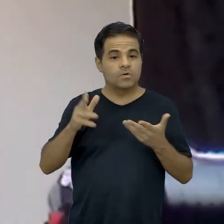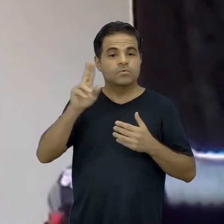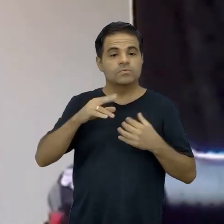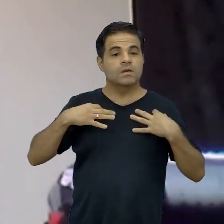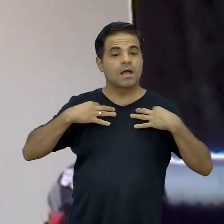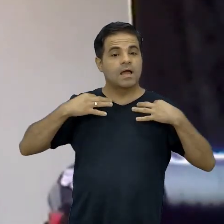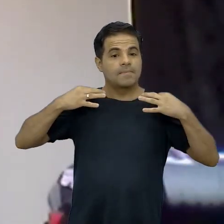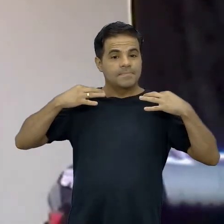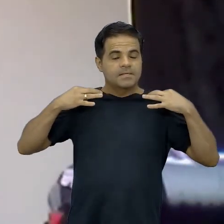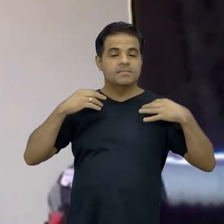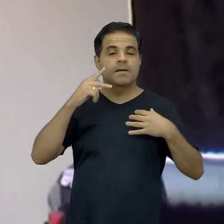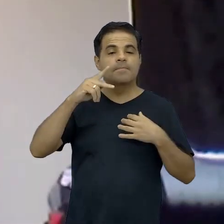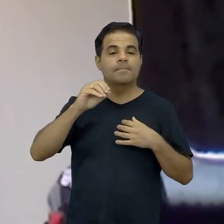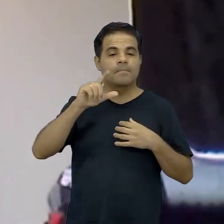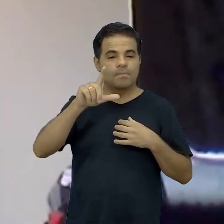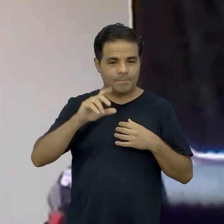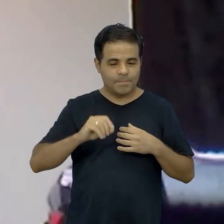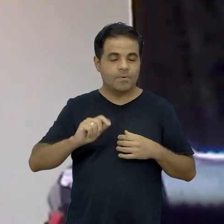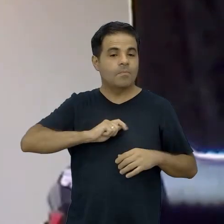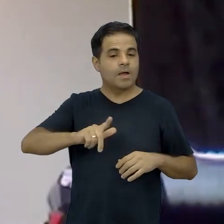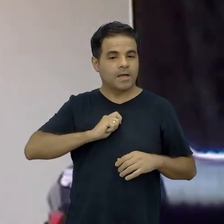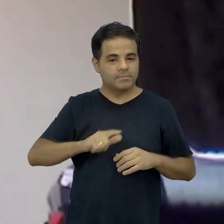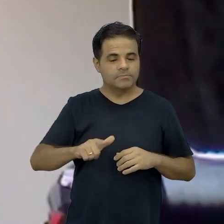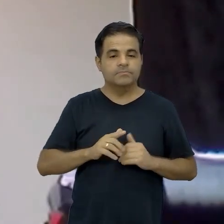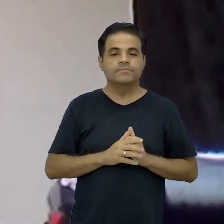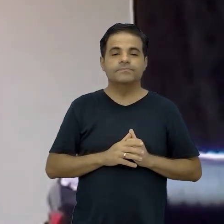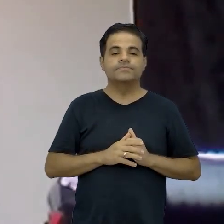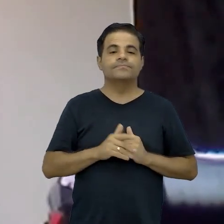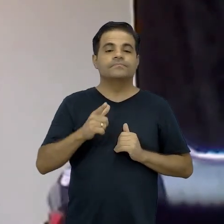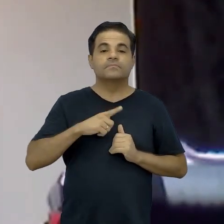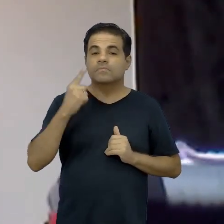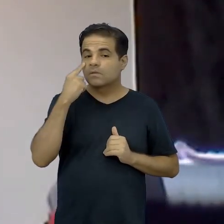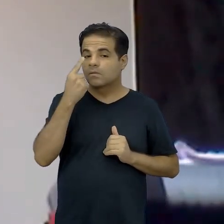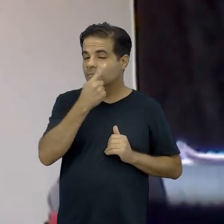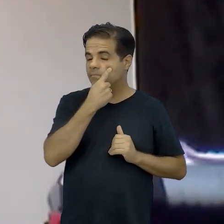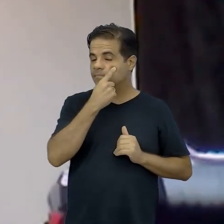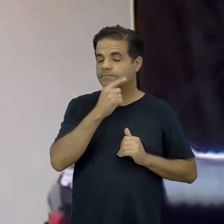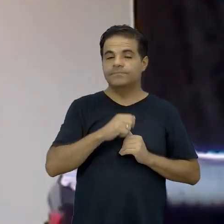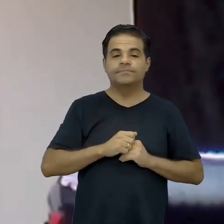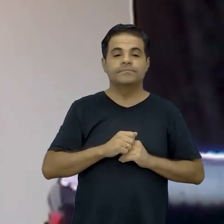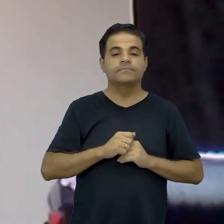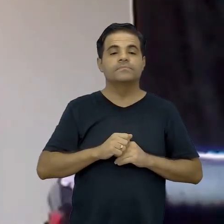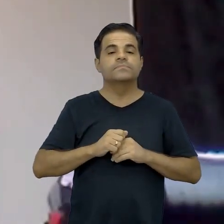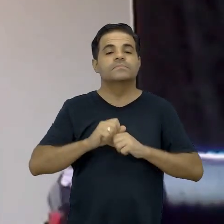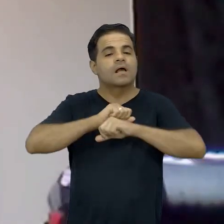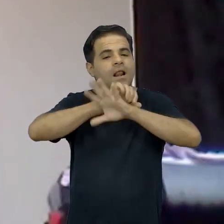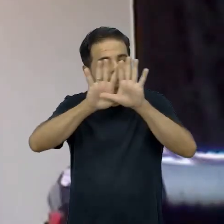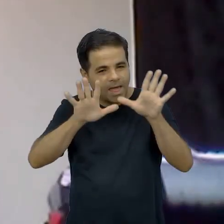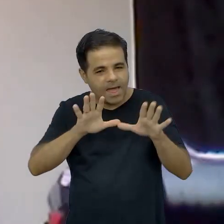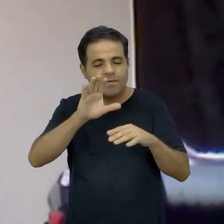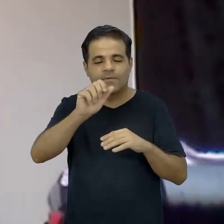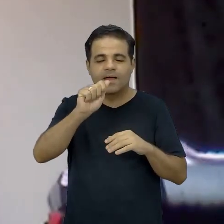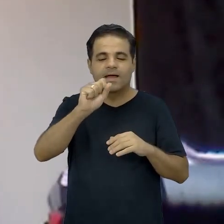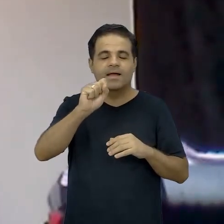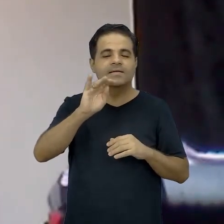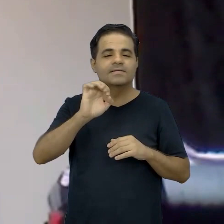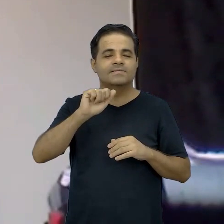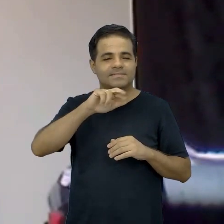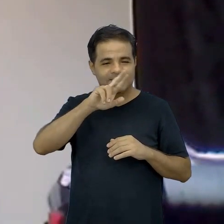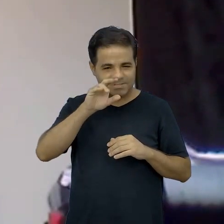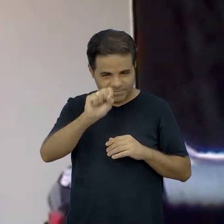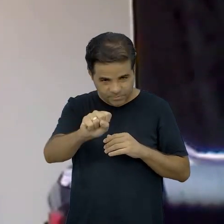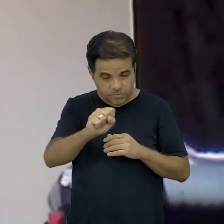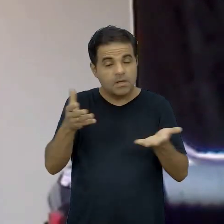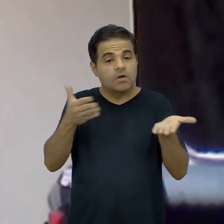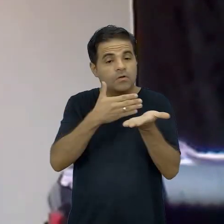uma camiseta polo azul, tenho olhos castanhos, e é isso. Vamos